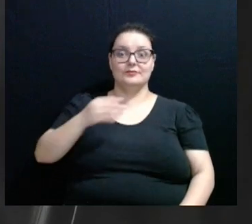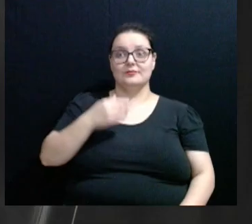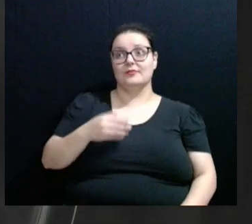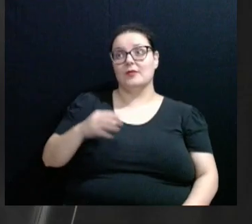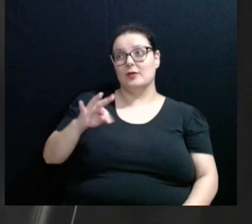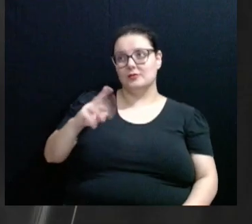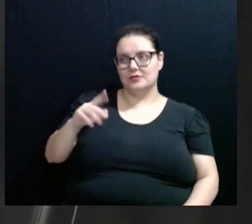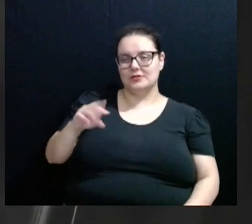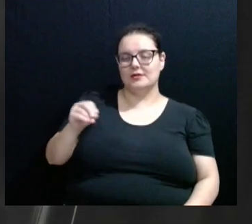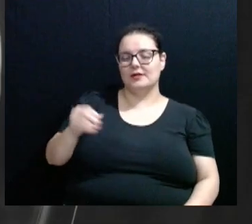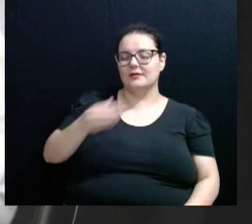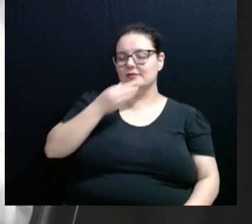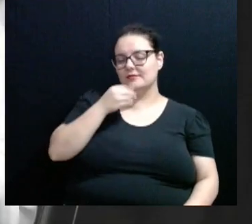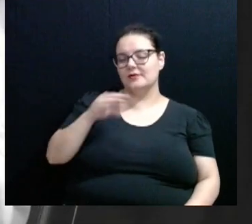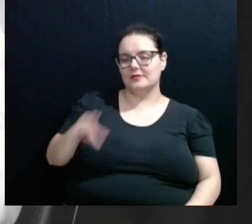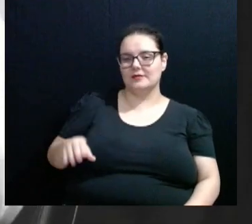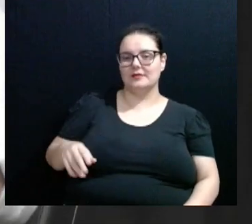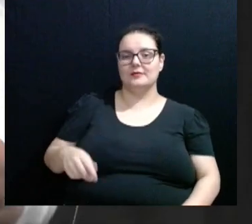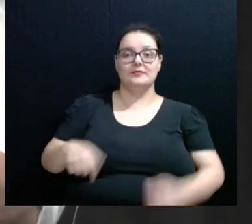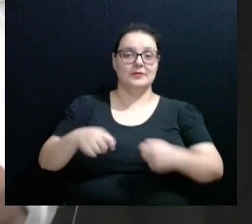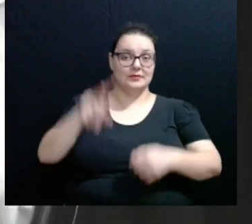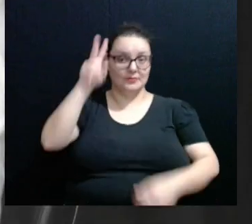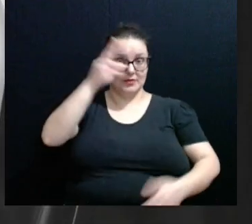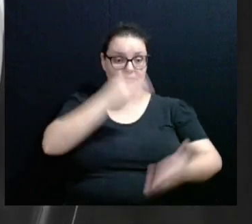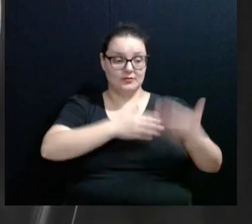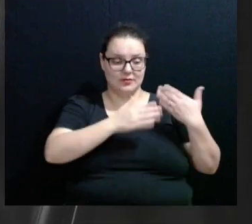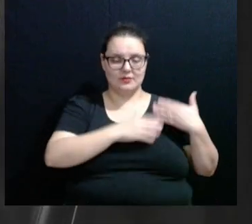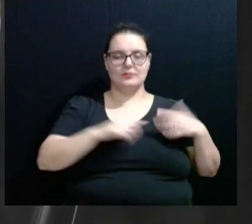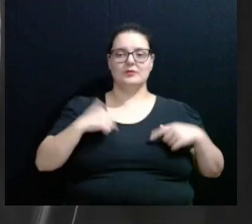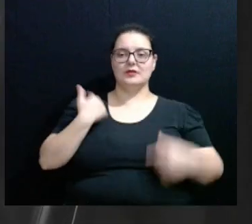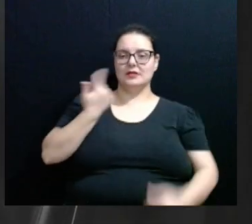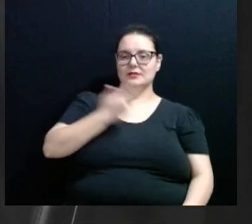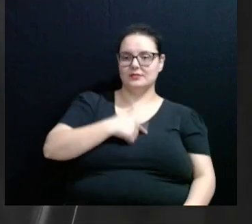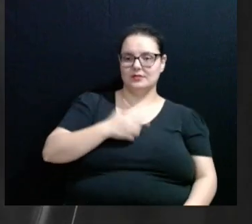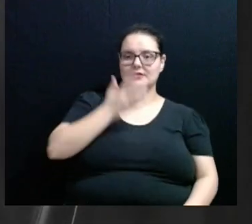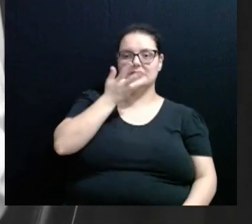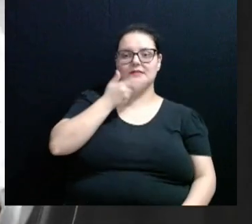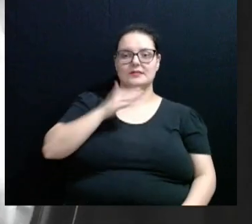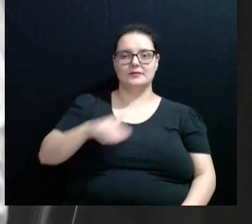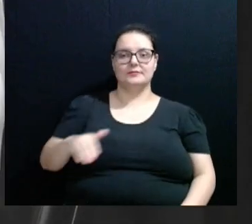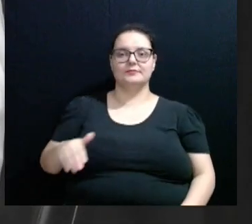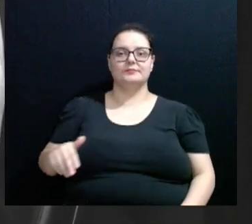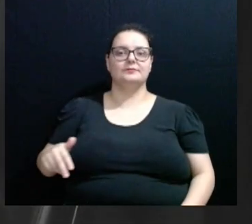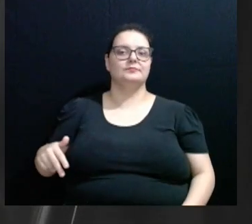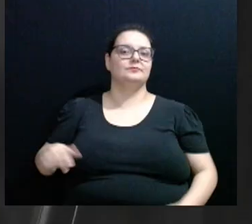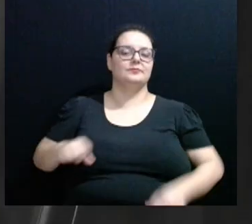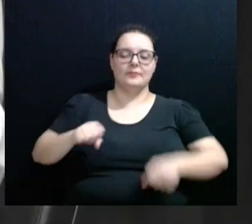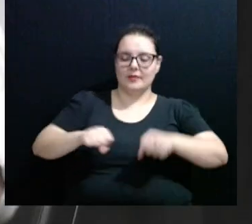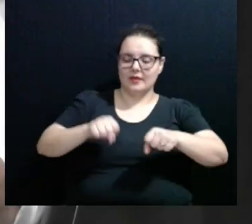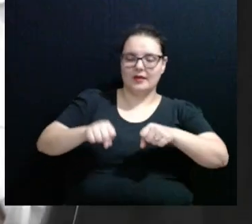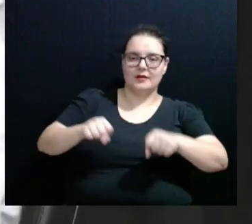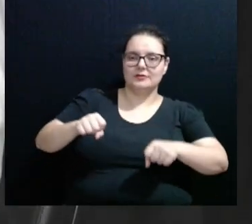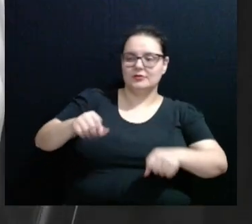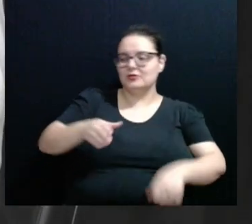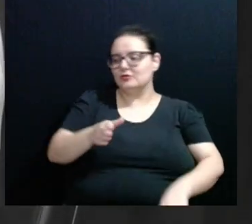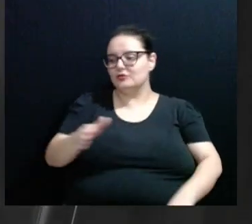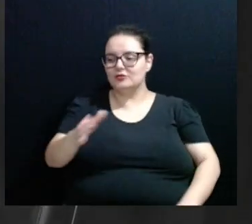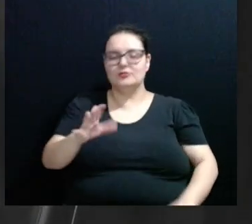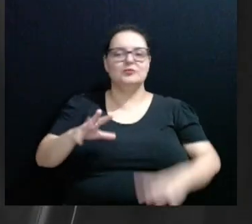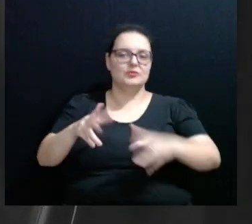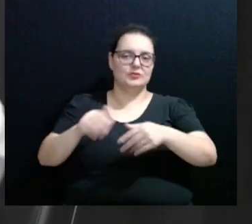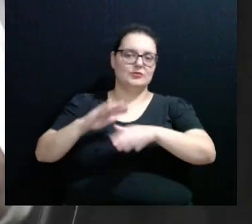dizer que a gente precisa resgatar isso para as nossas crianças, que circulava com uma bicicletinha por Barão Geraldo inteiro, a